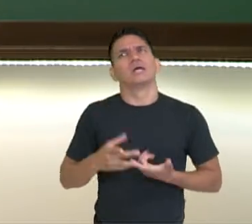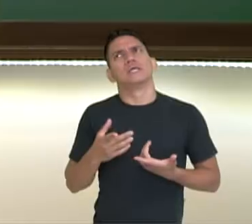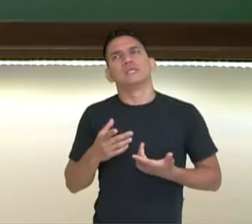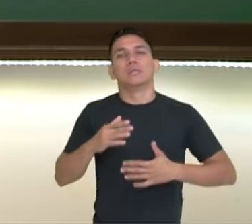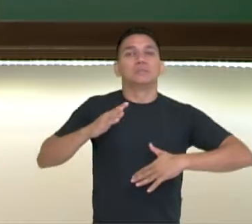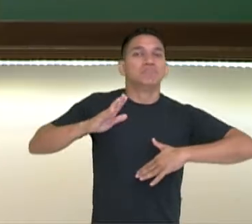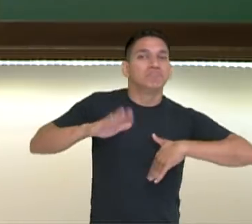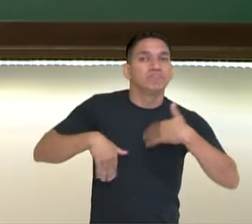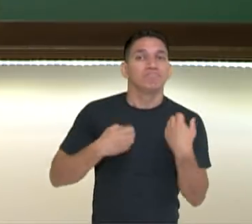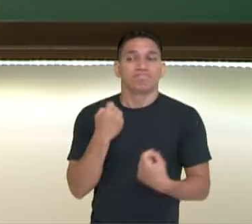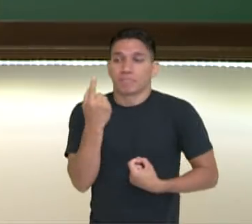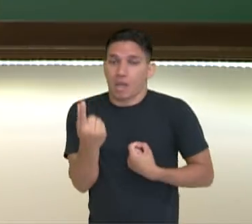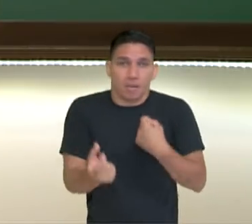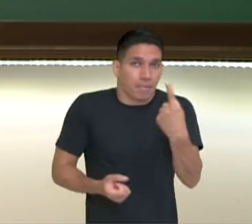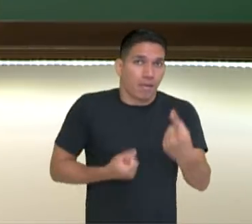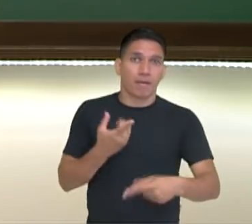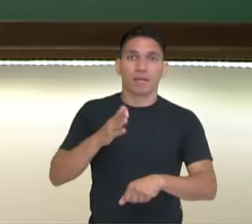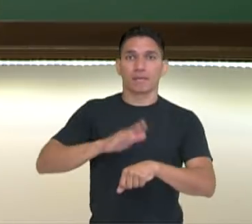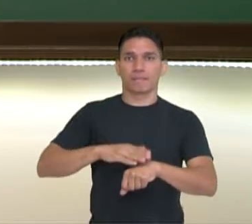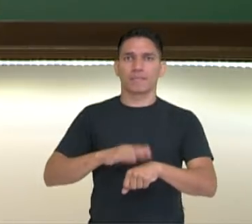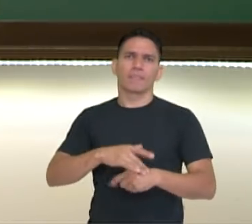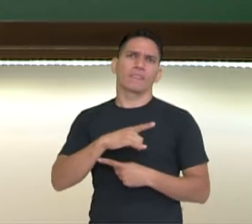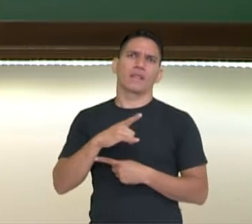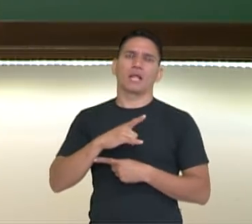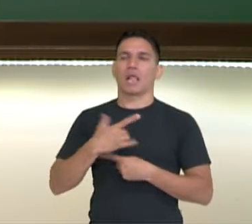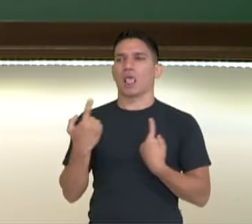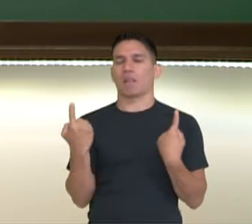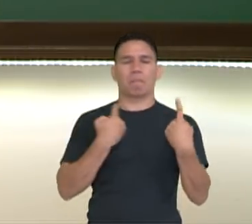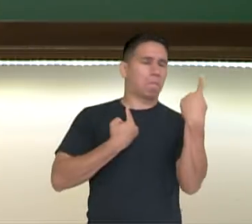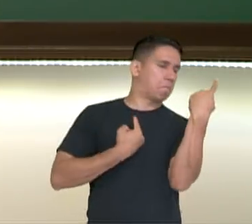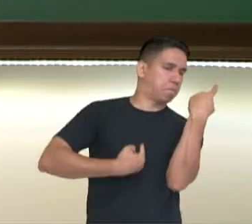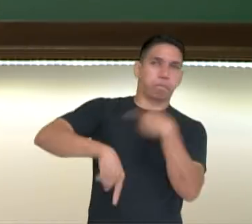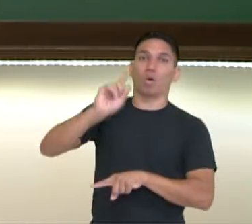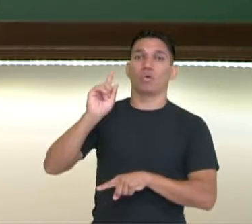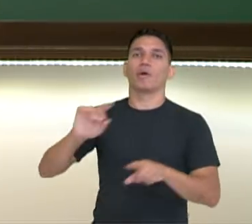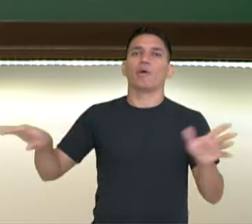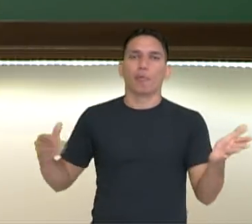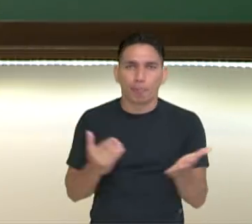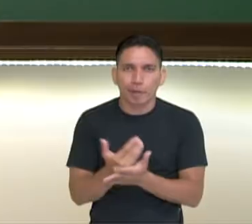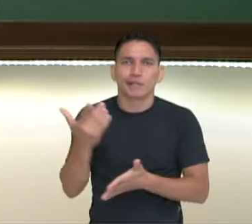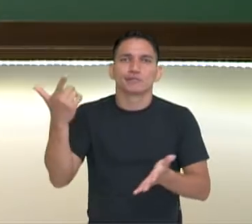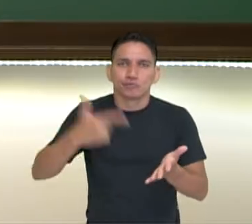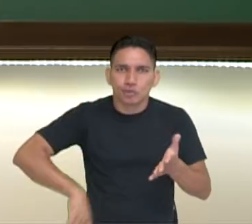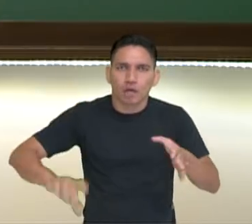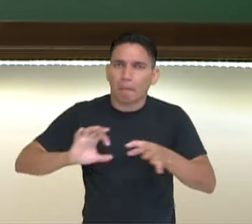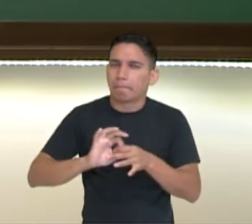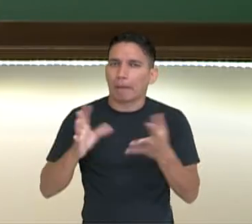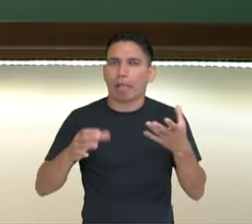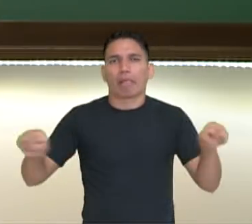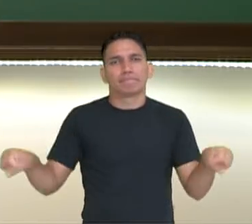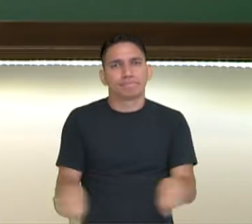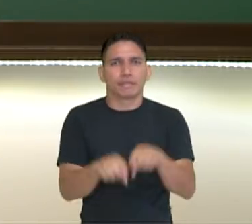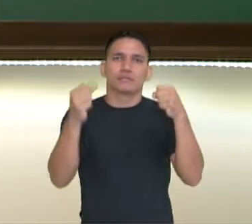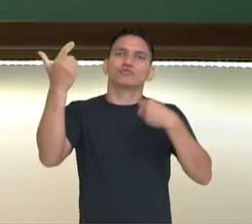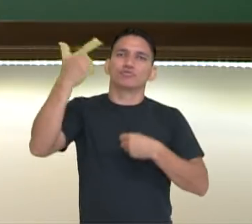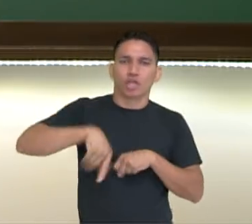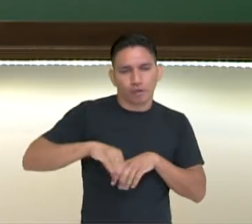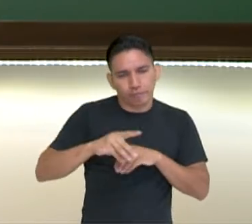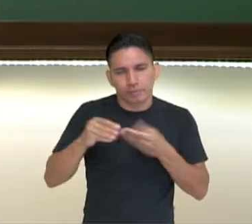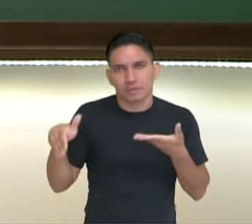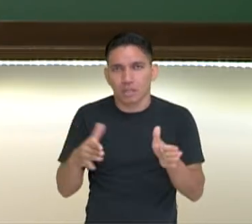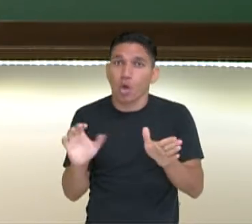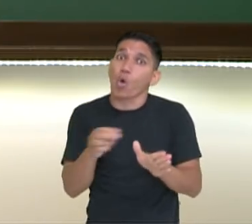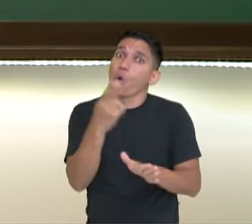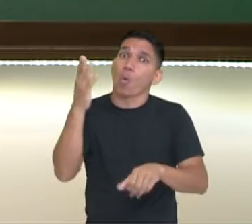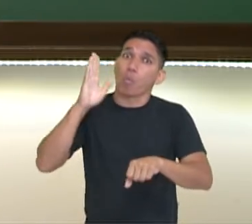perene. Rapidamente, muitas vezes, daí já acontecia rebeliões e já era fragmentado de volta à Mesopotâmia. Ou por revoltas